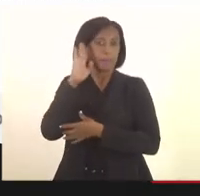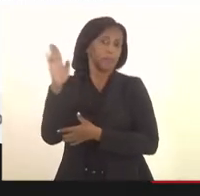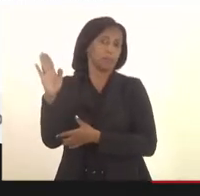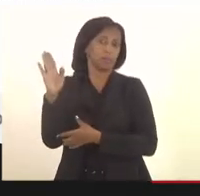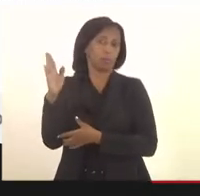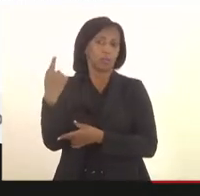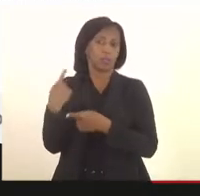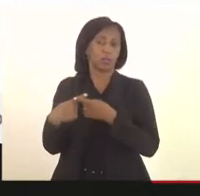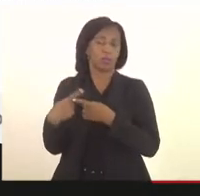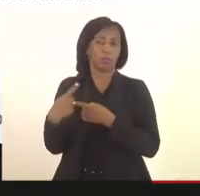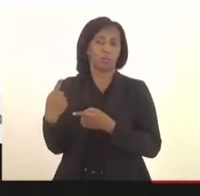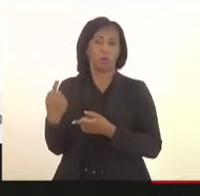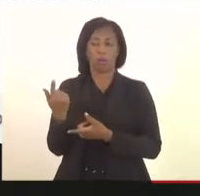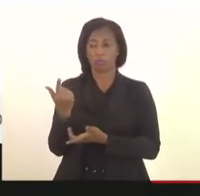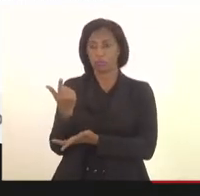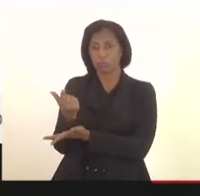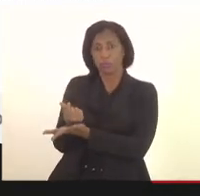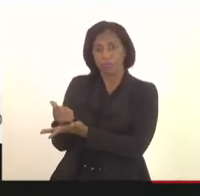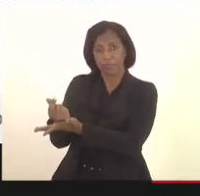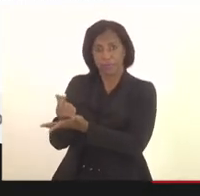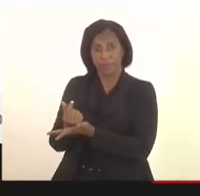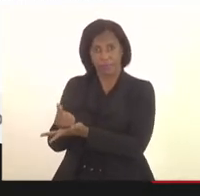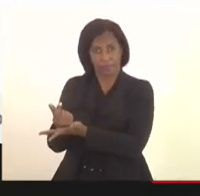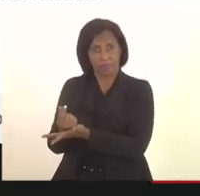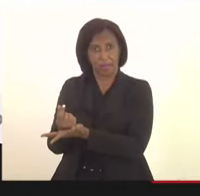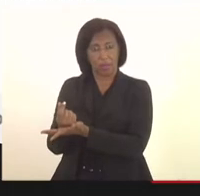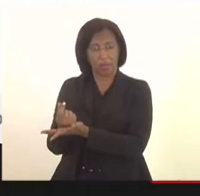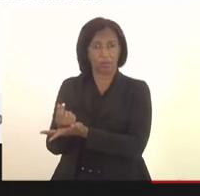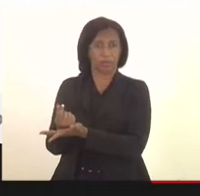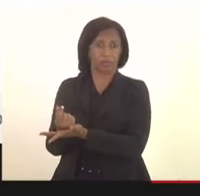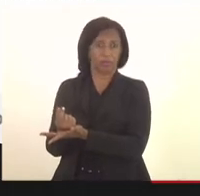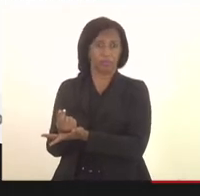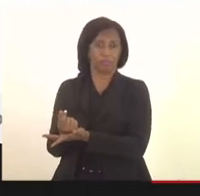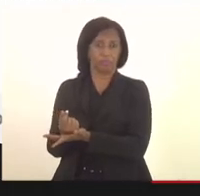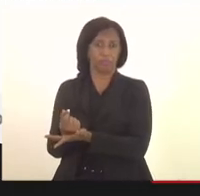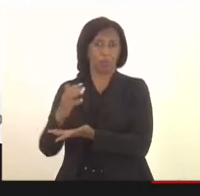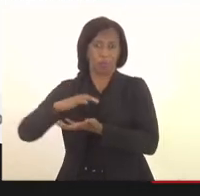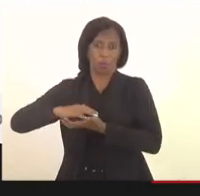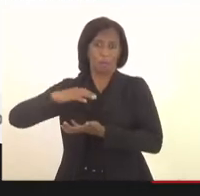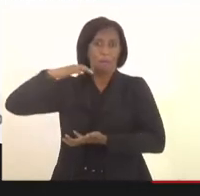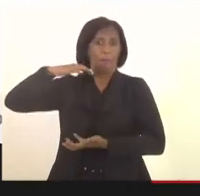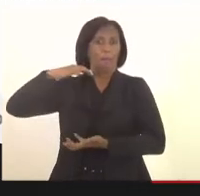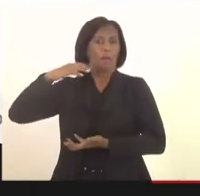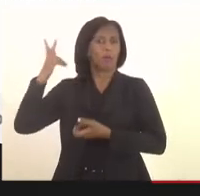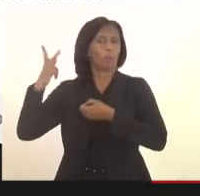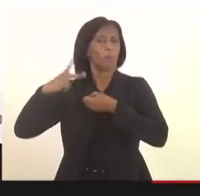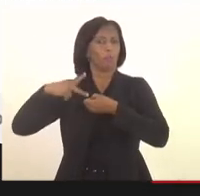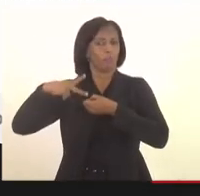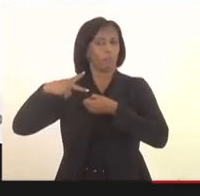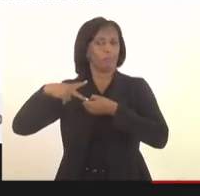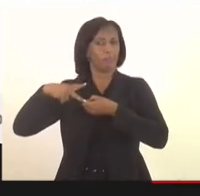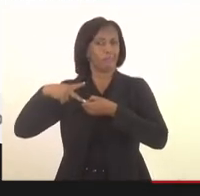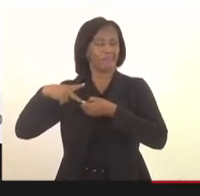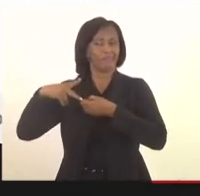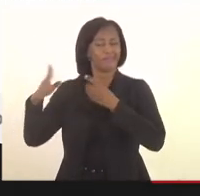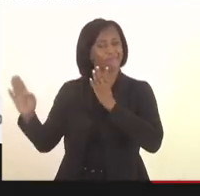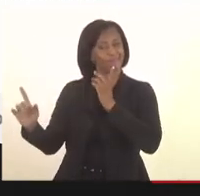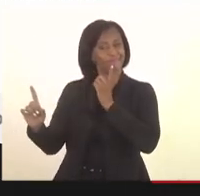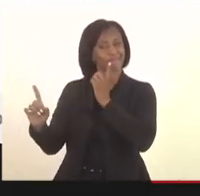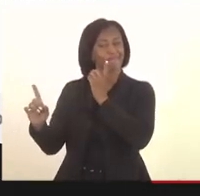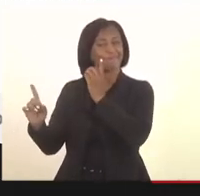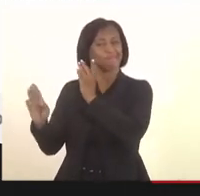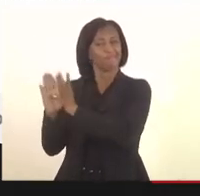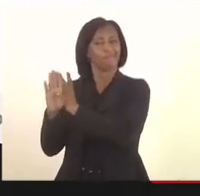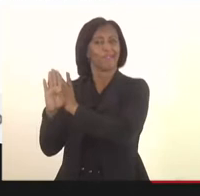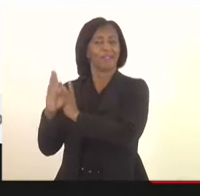dos preços do Brent, das cotações do barril de petróleo, que foi muito impactado pela crise